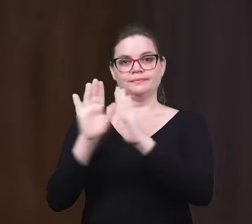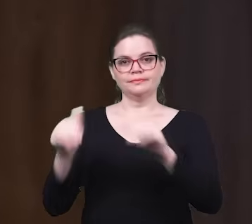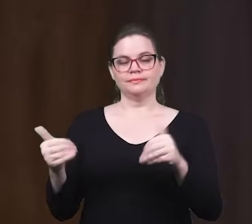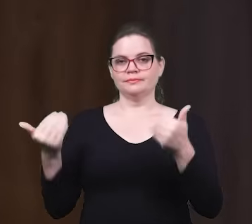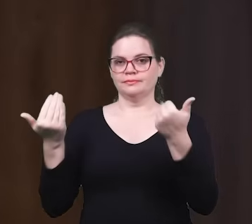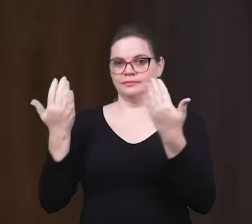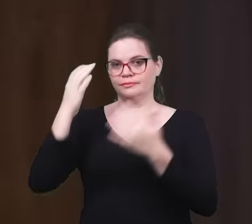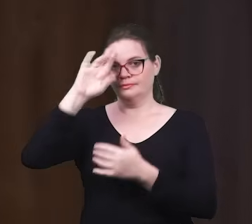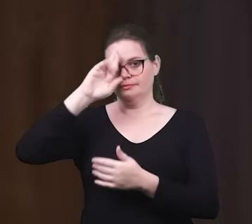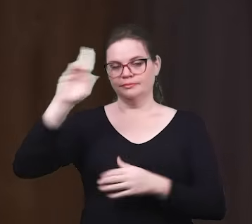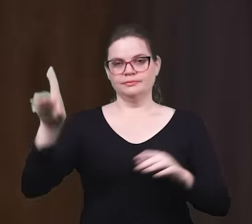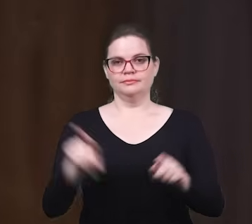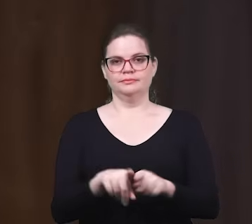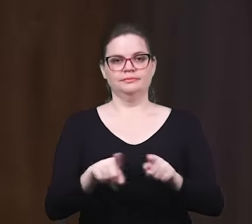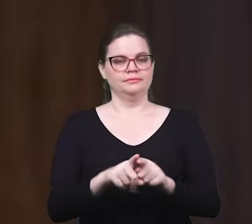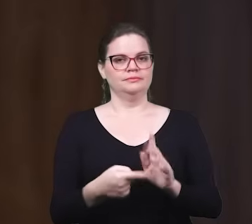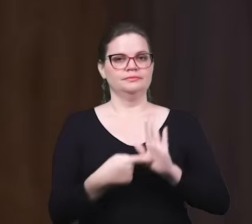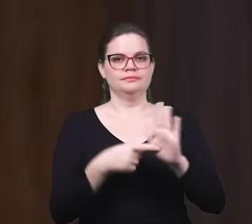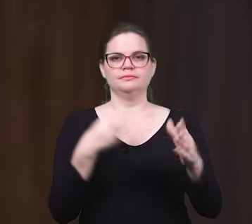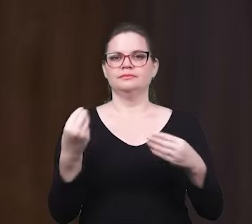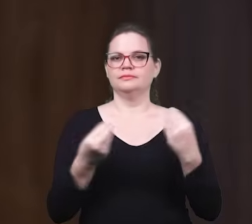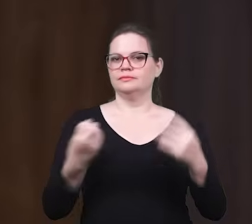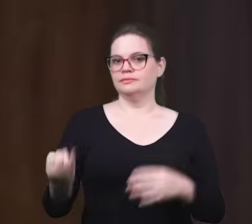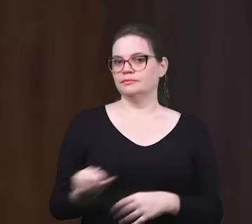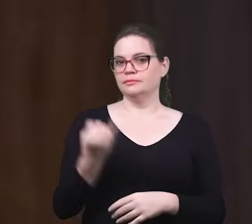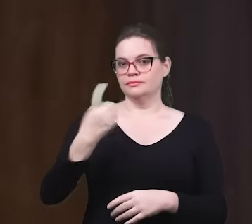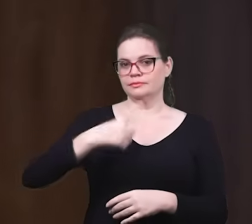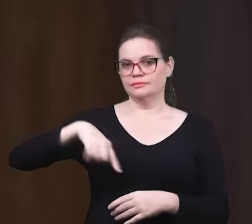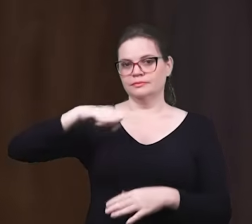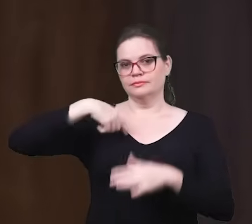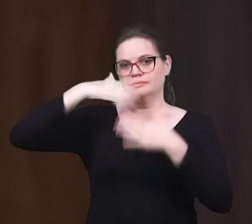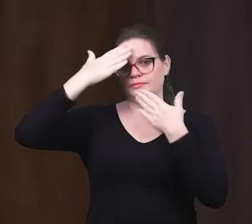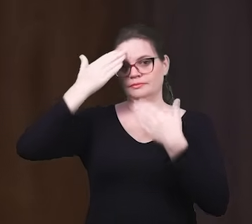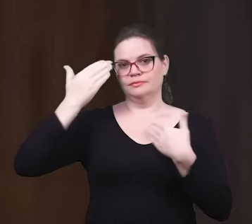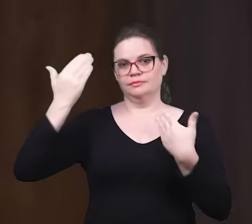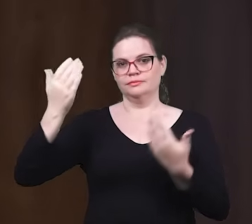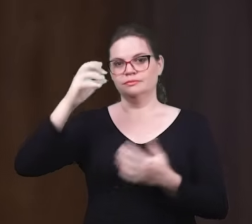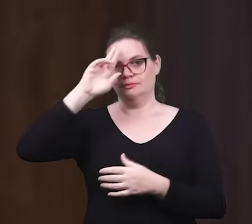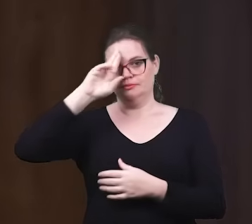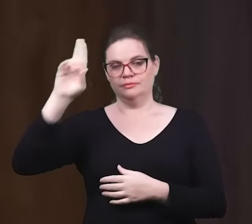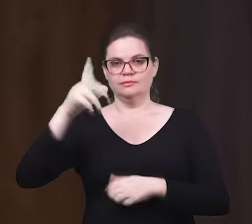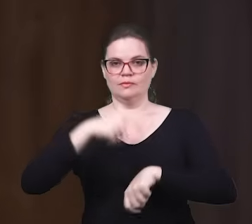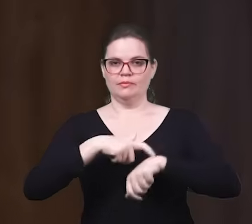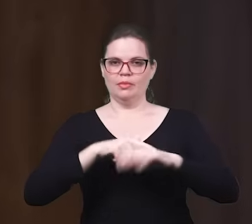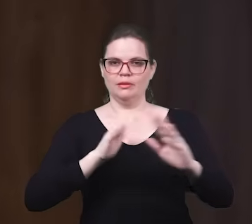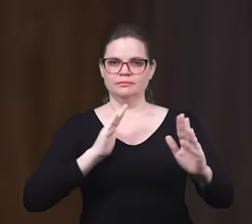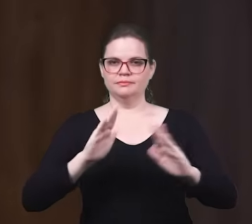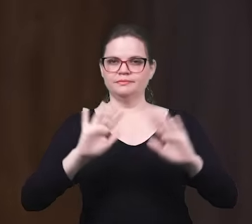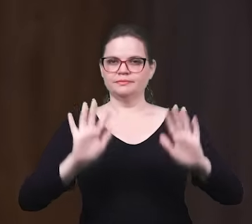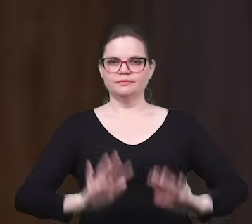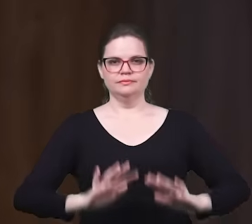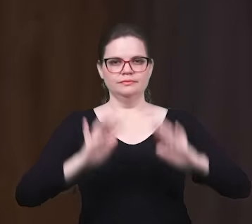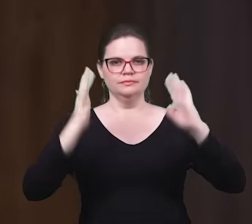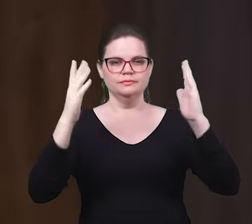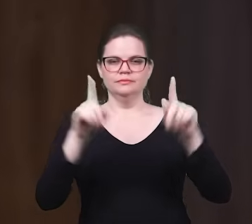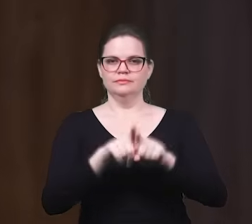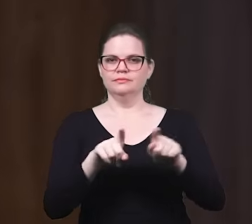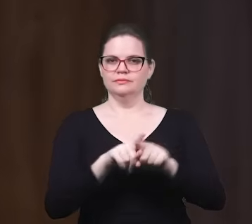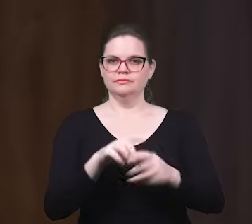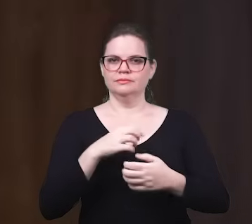Senhor. Falamos da importância da gratidão. E passado esse momento de festa, de alegria, de